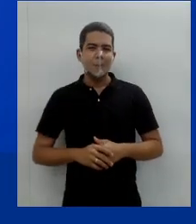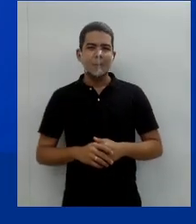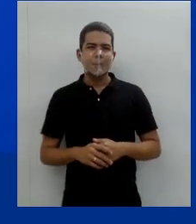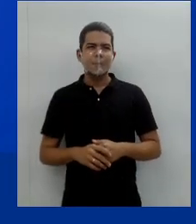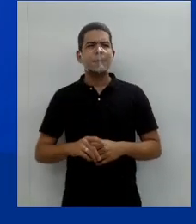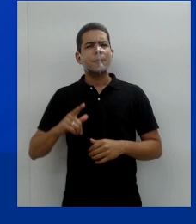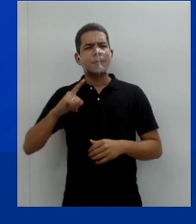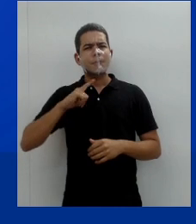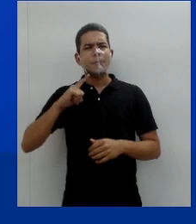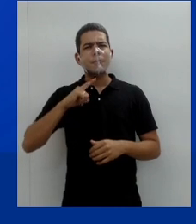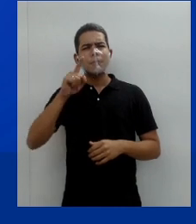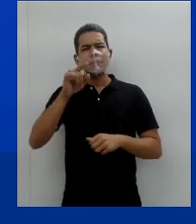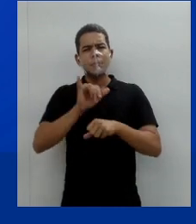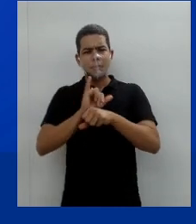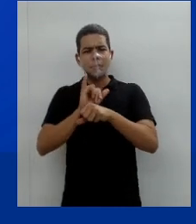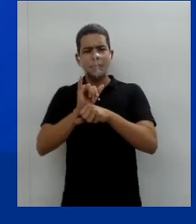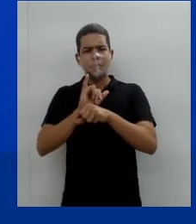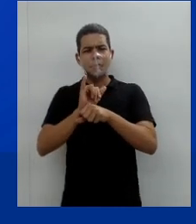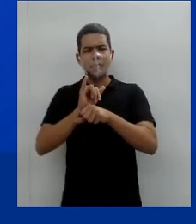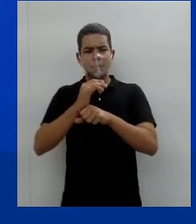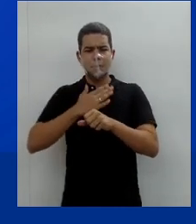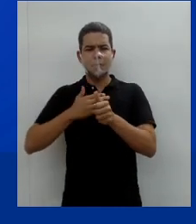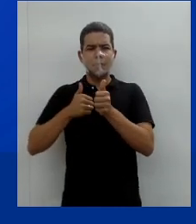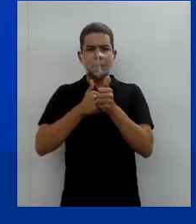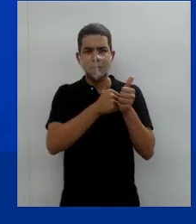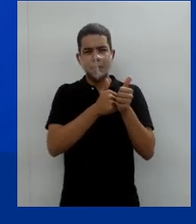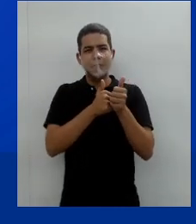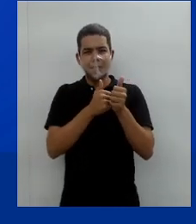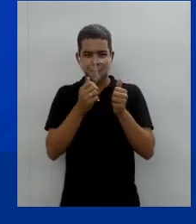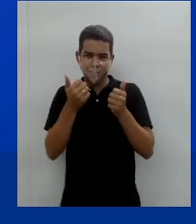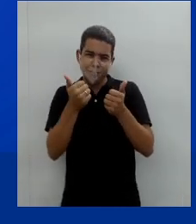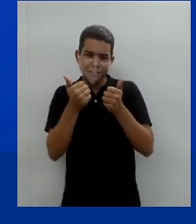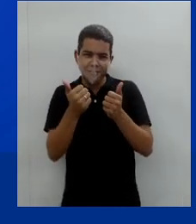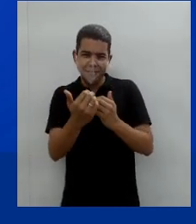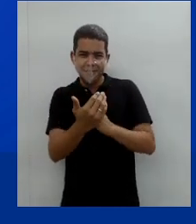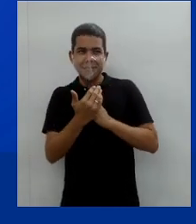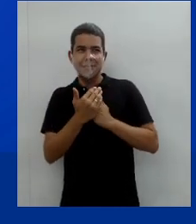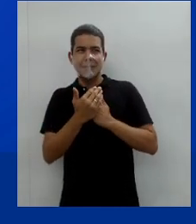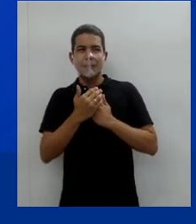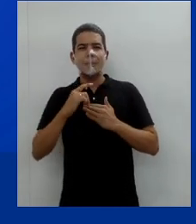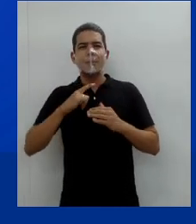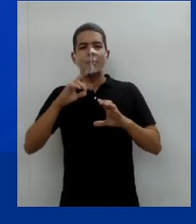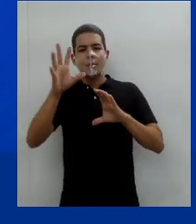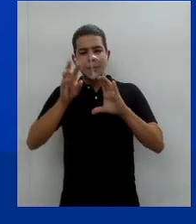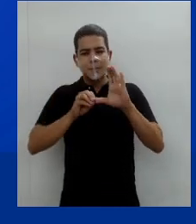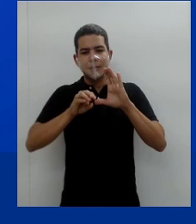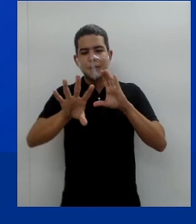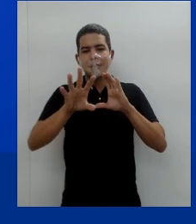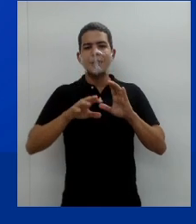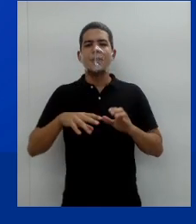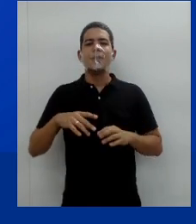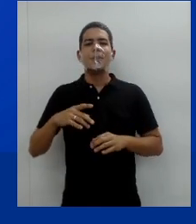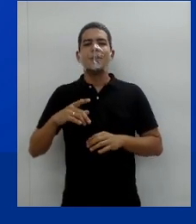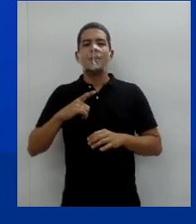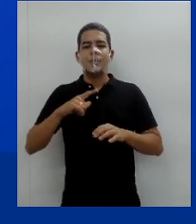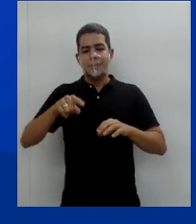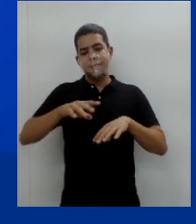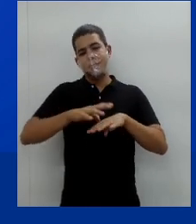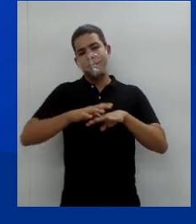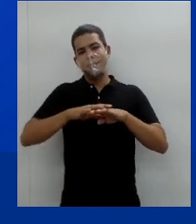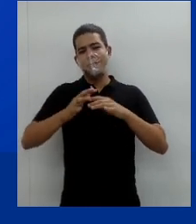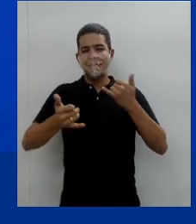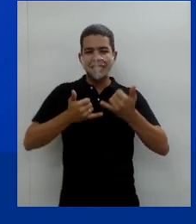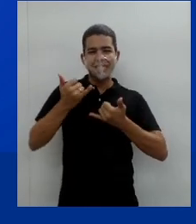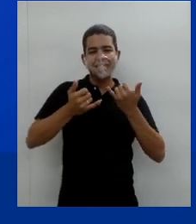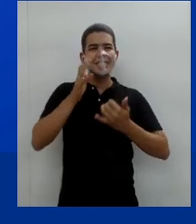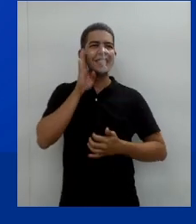do Tio Valtinho, ó, vai lá no YouTube, te inscreve no canal, dá aquela moralzinha para a gente compartilhar essas informações de matemática bem